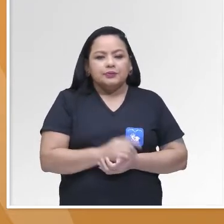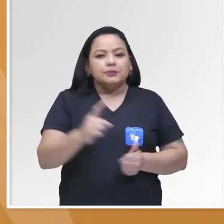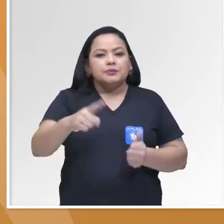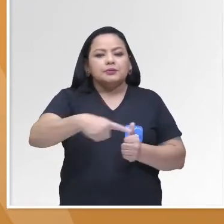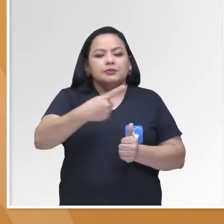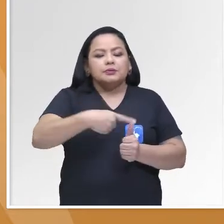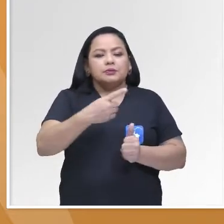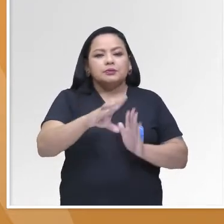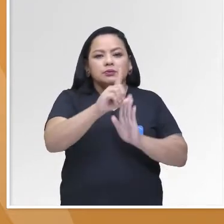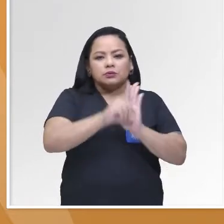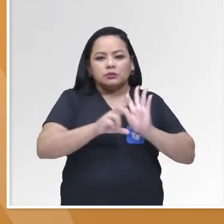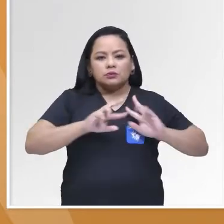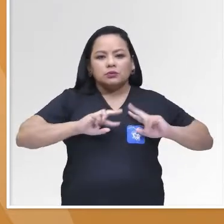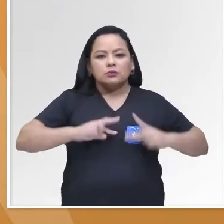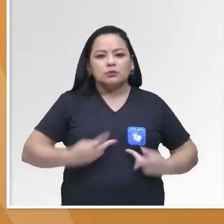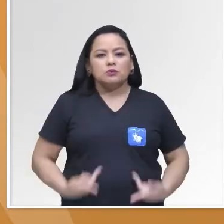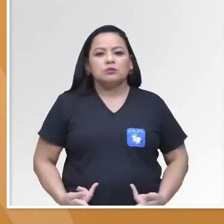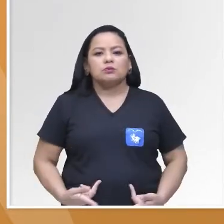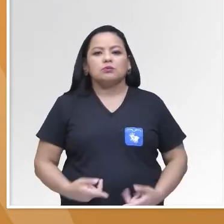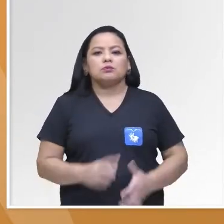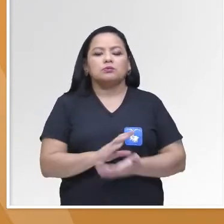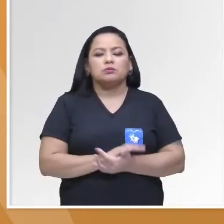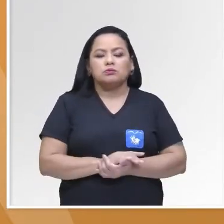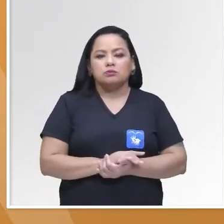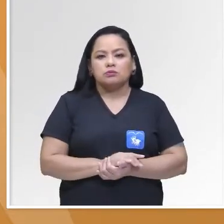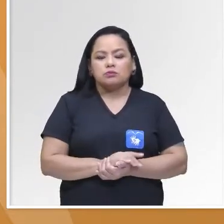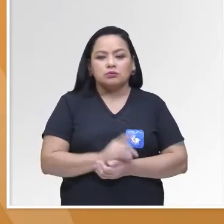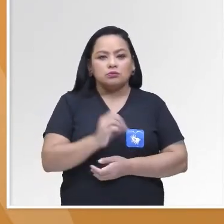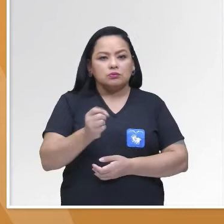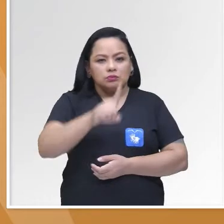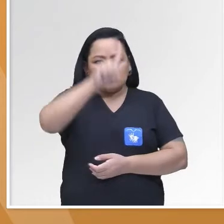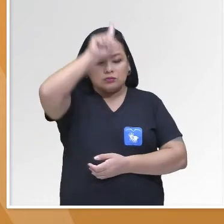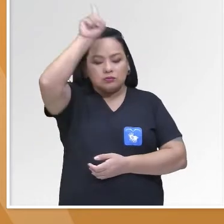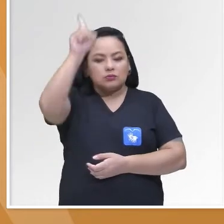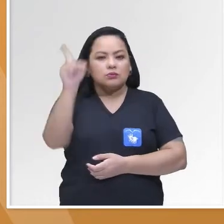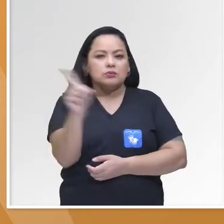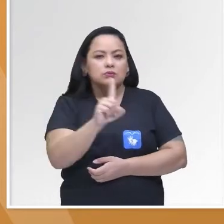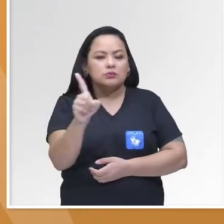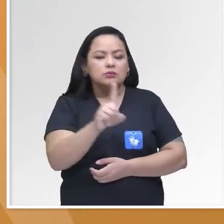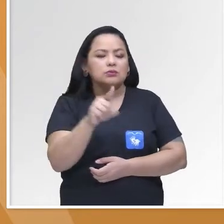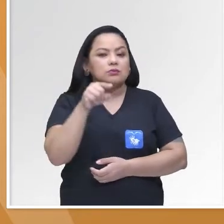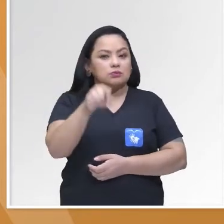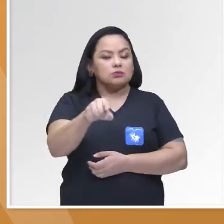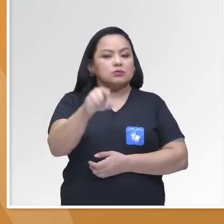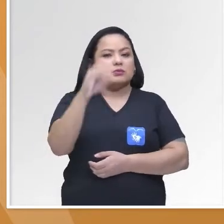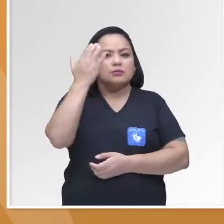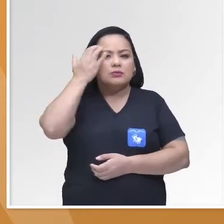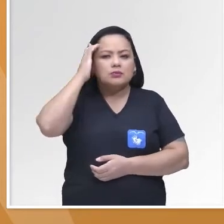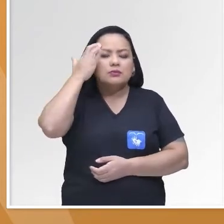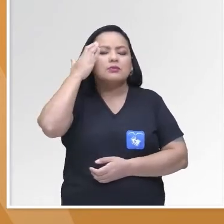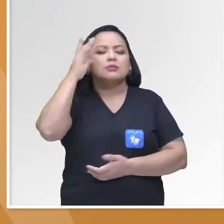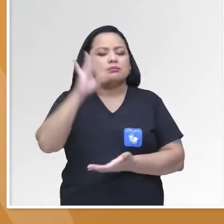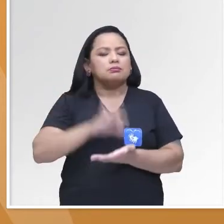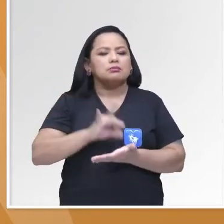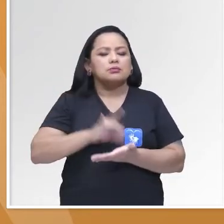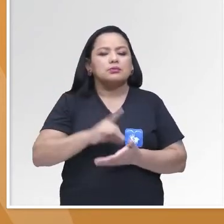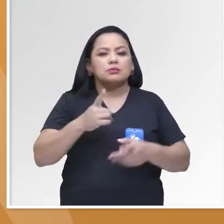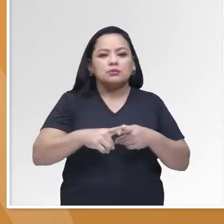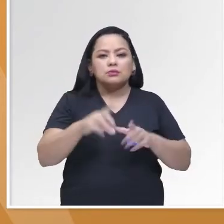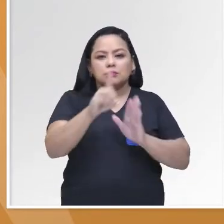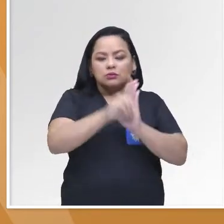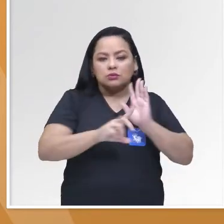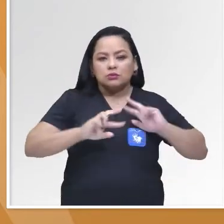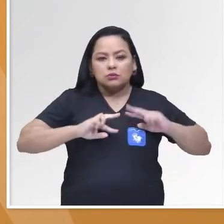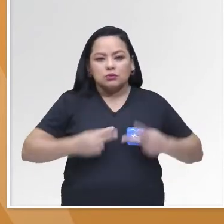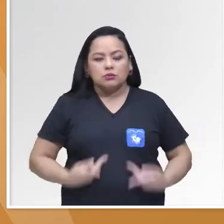os direitos humanos não são uma invenção. Fique bem claro, entenda muito bem que eles não